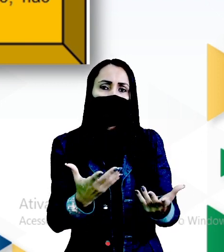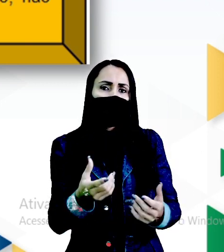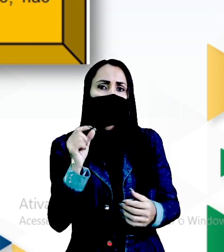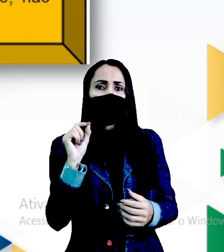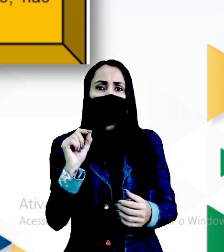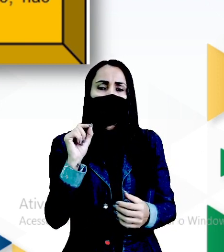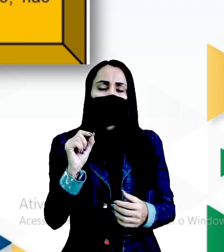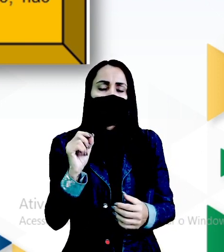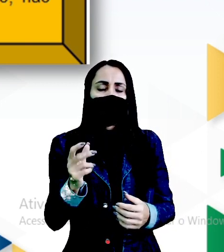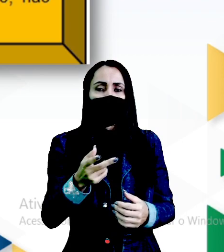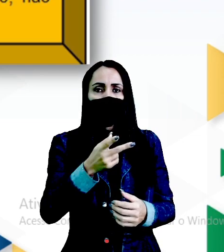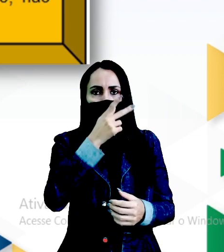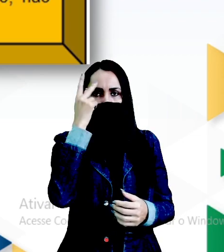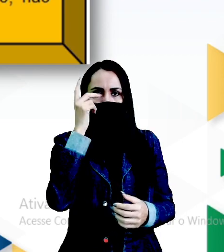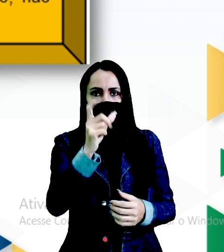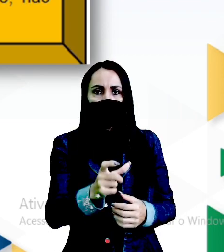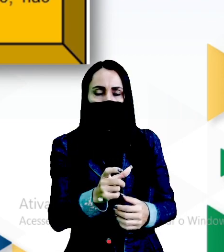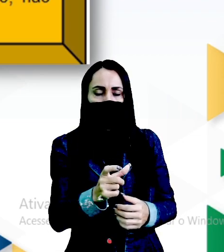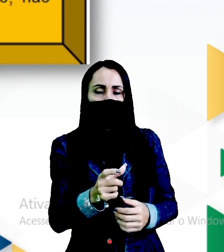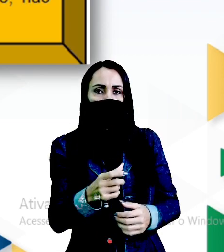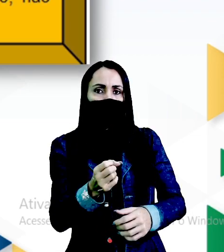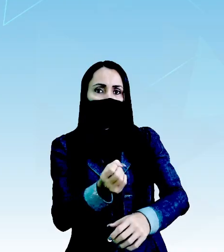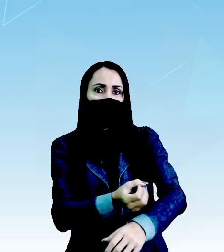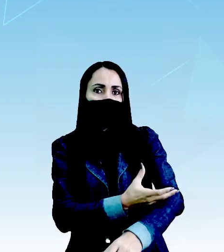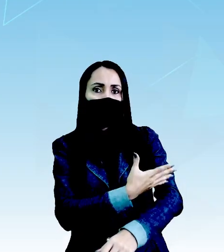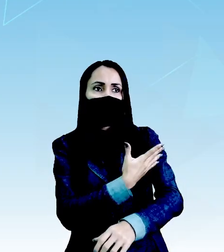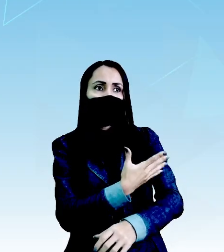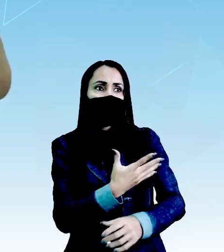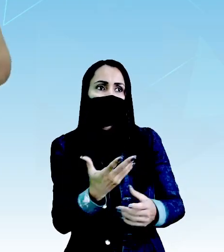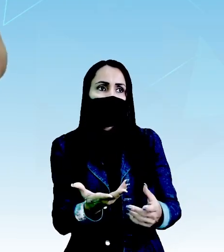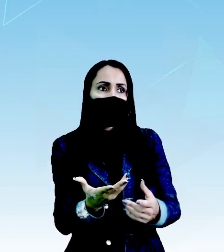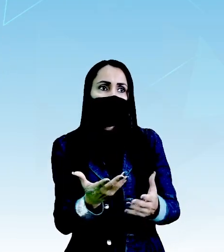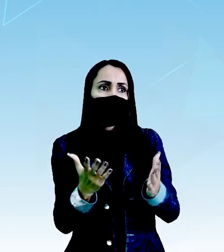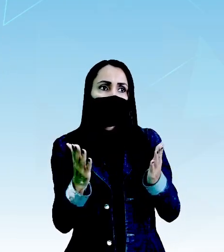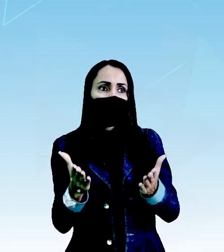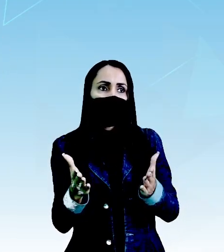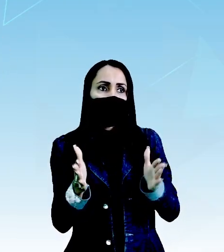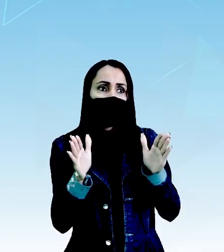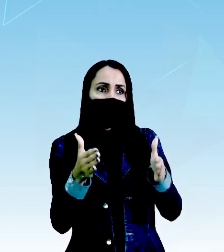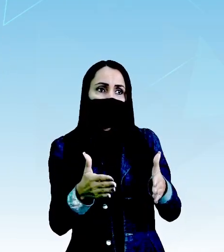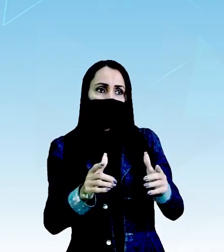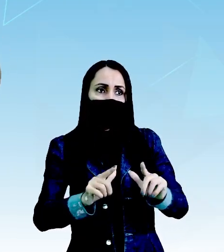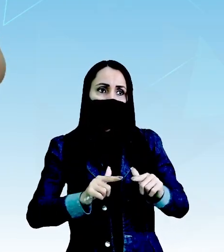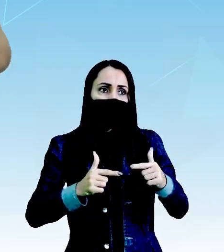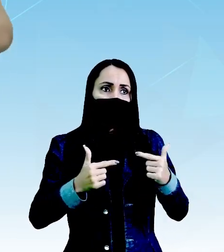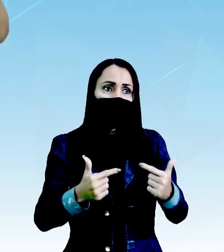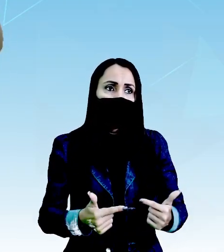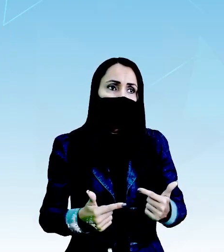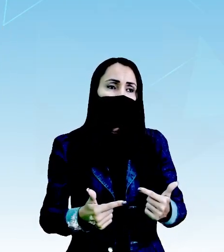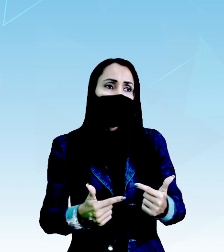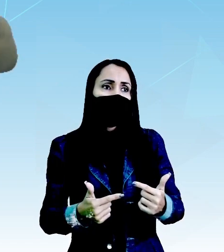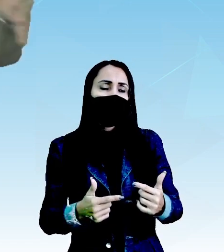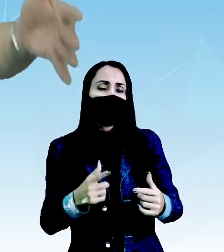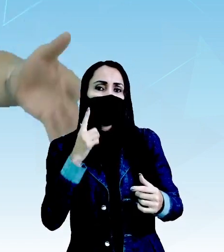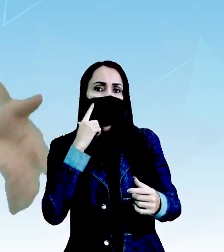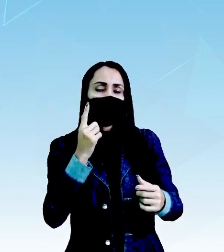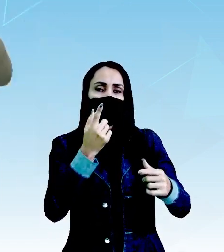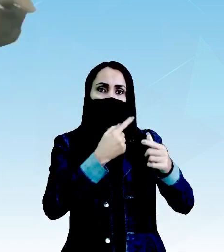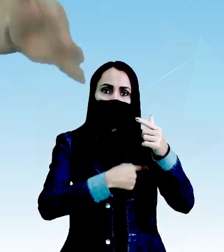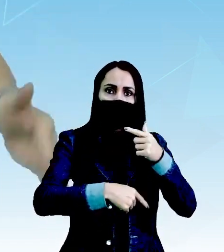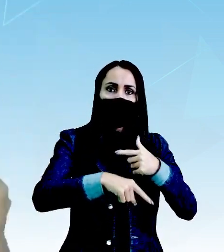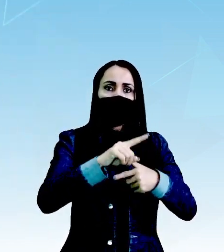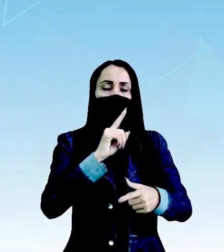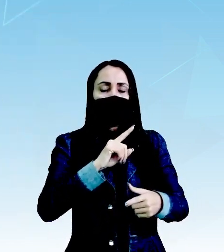pessoa anestesiar suas emoções? É justamente enfrentar, superar